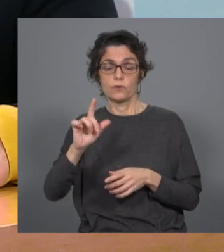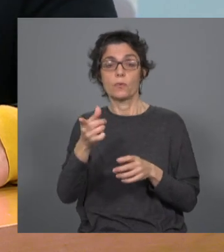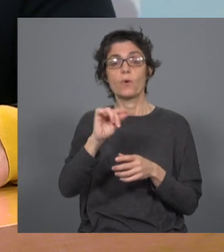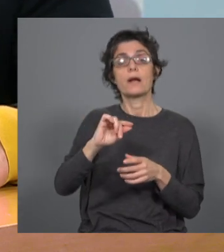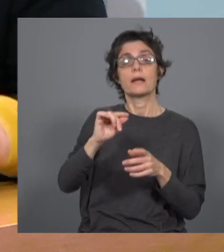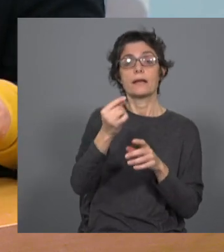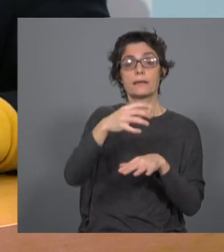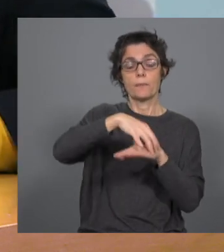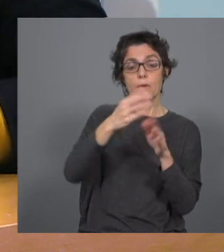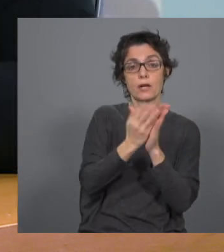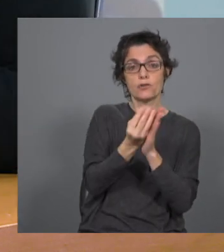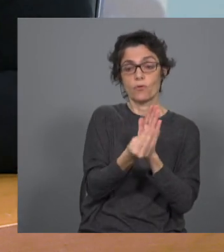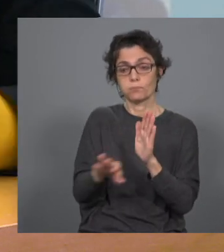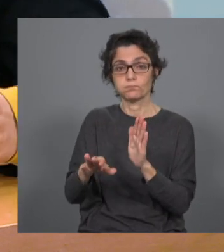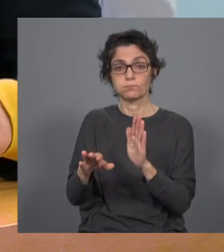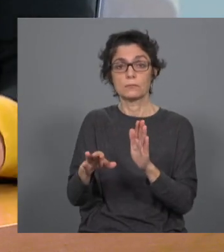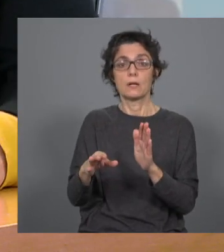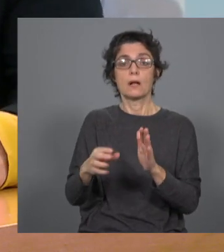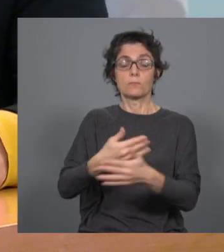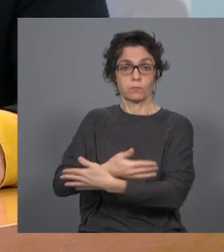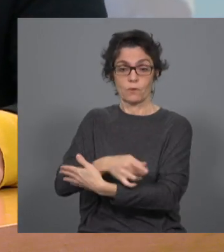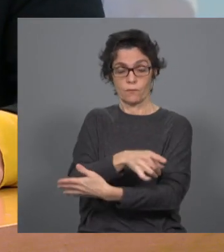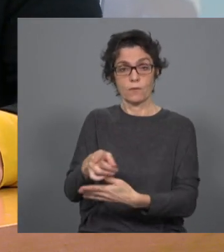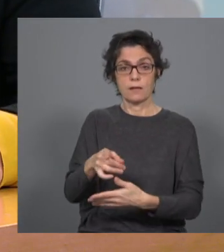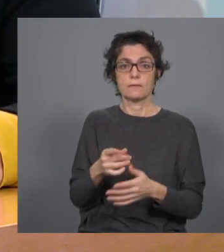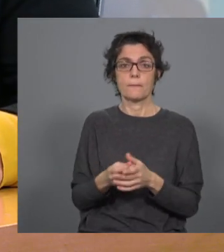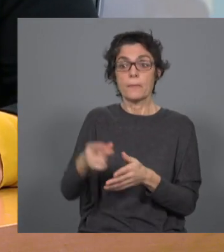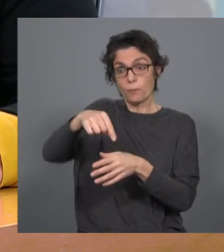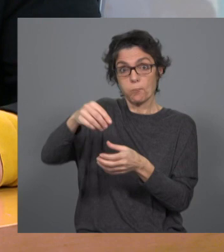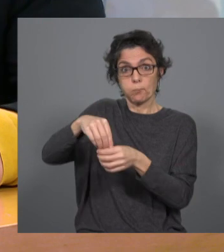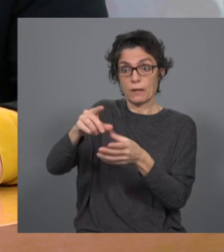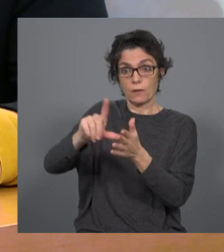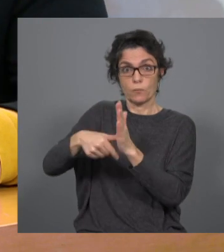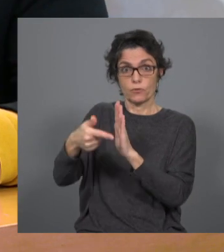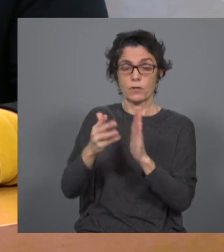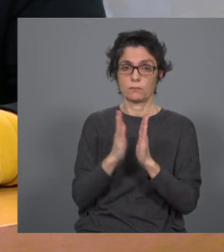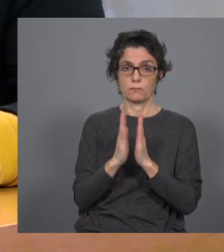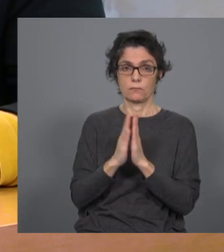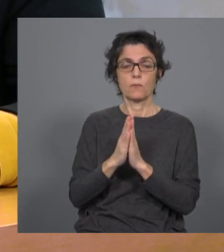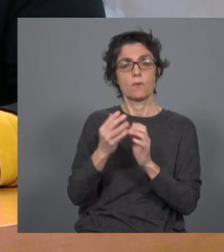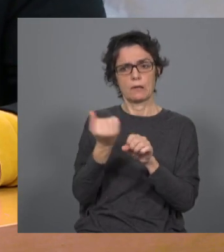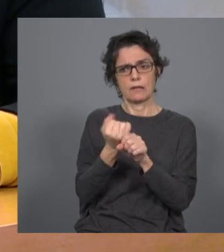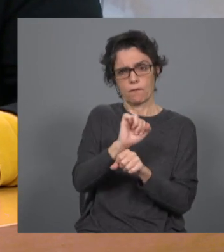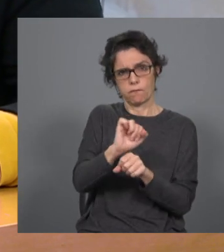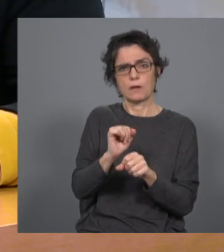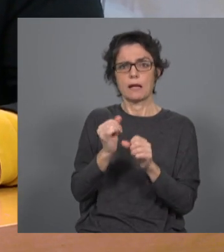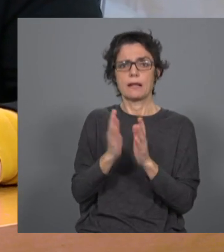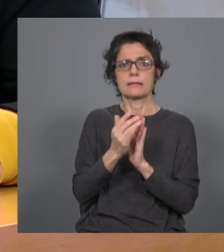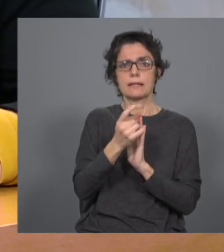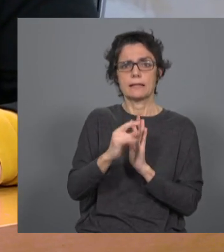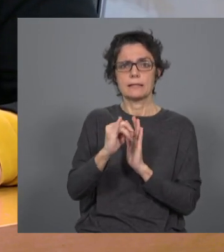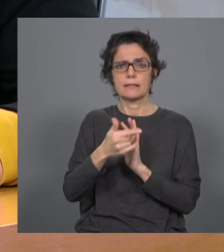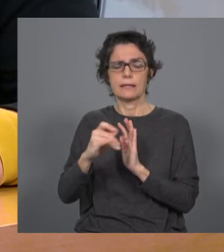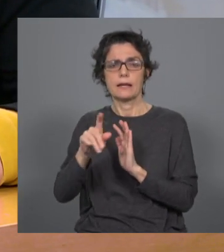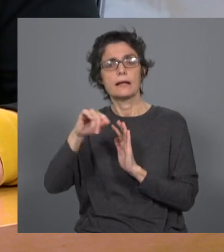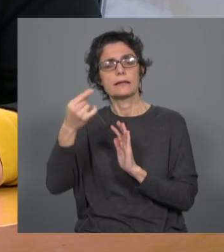infância nestas obras próprias, entre a obra de Santa Zita e o Centro de Cooperação Familiar,